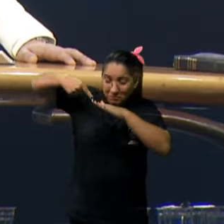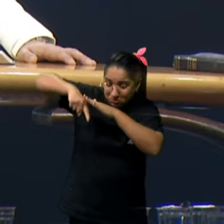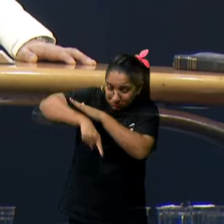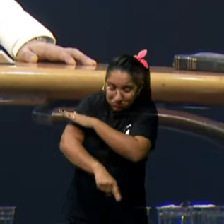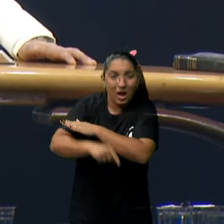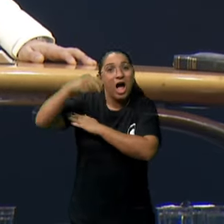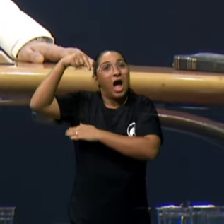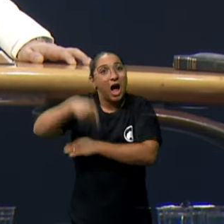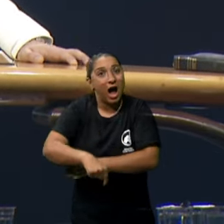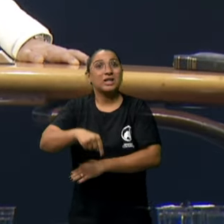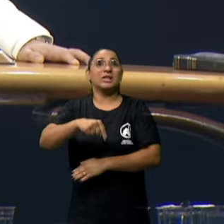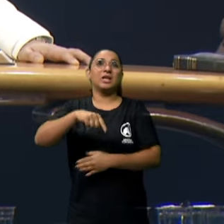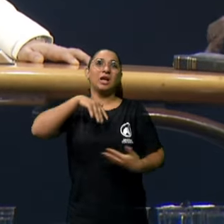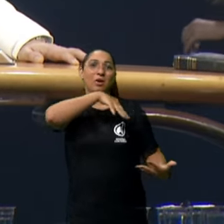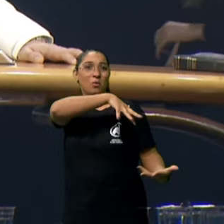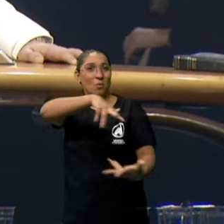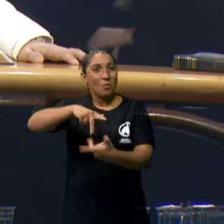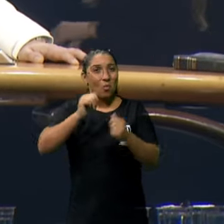encarnada